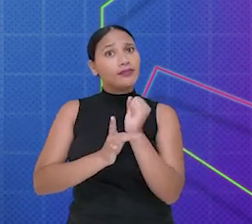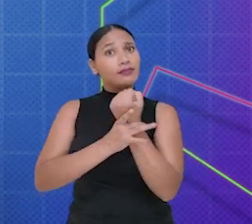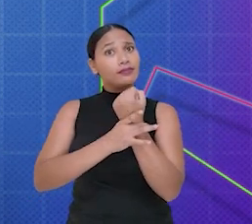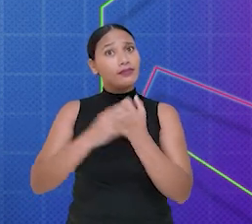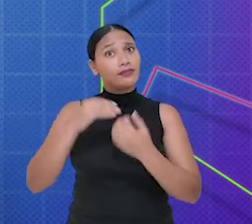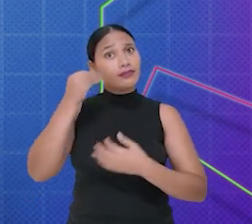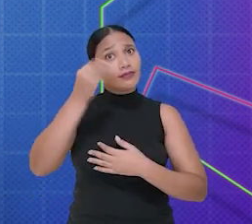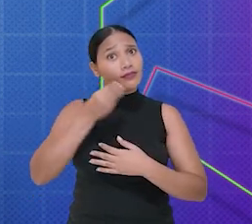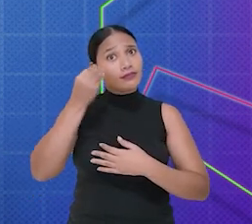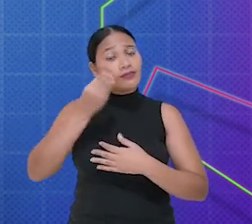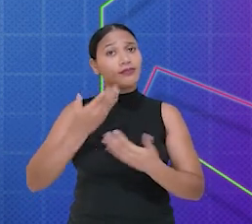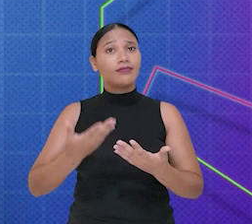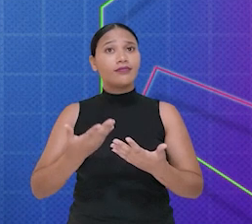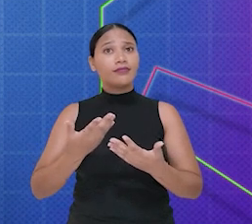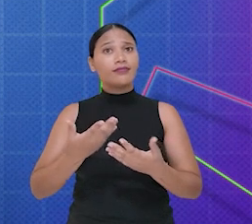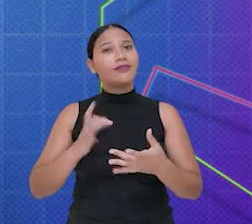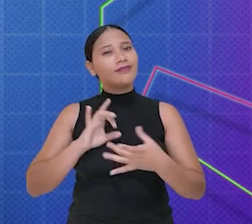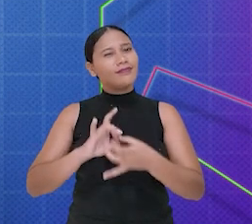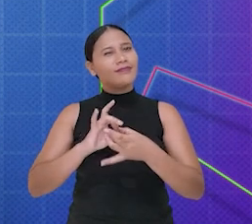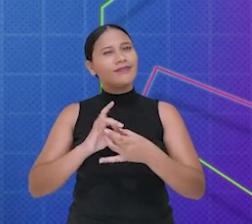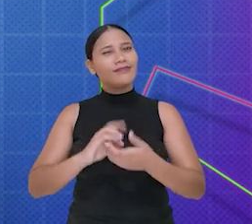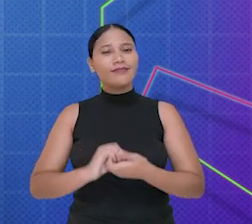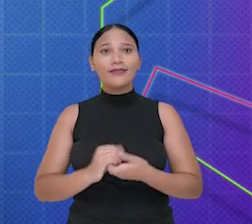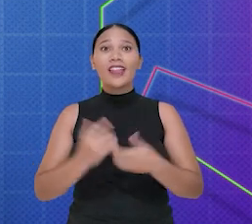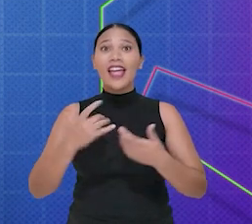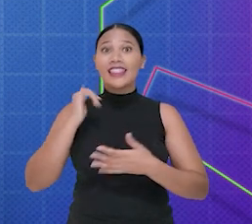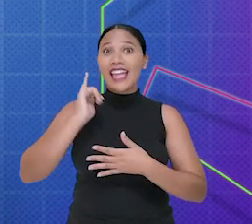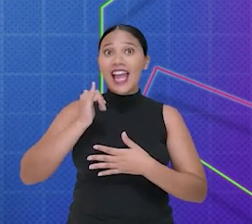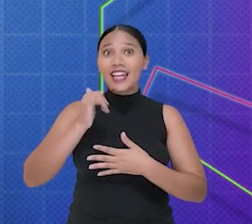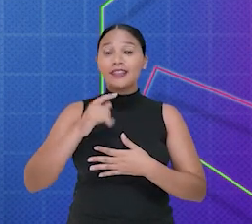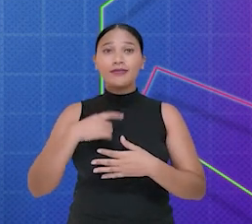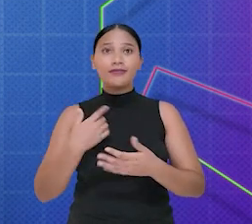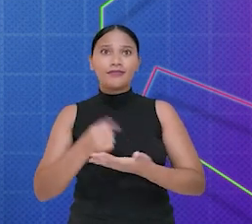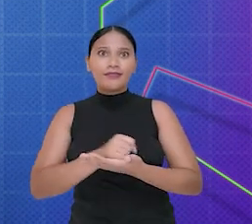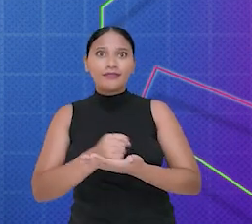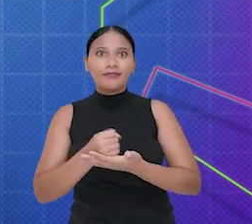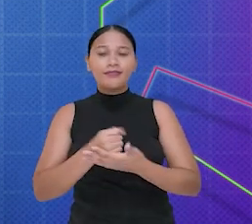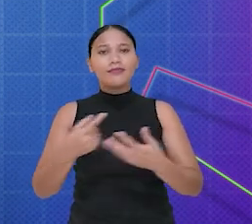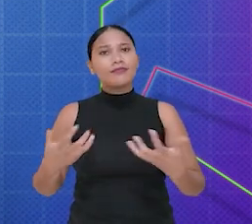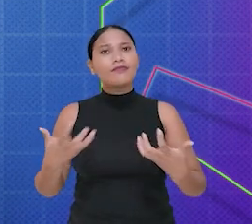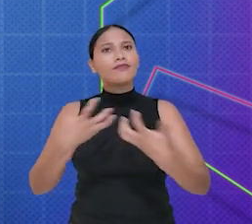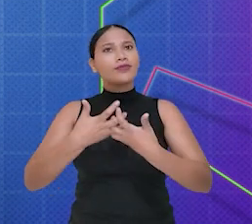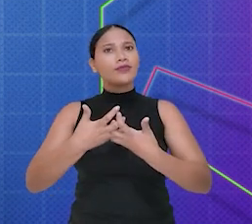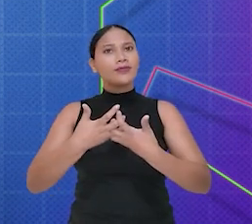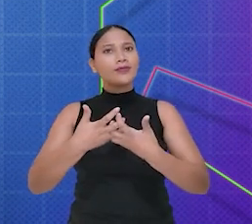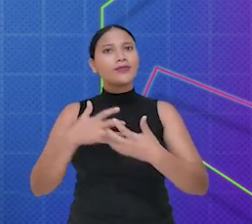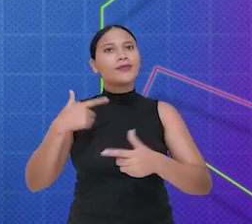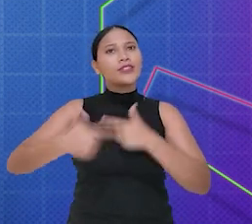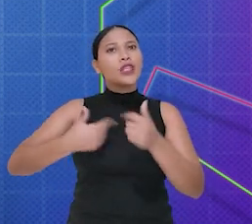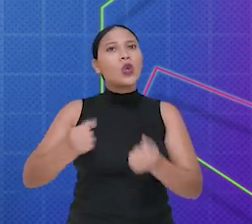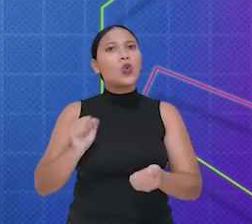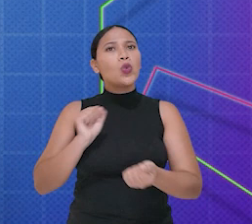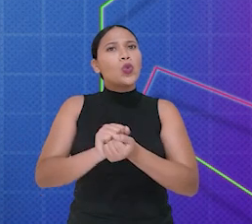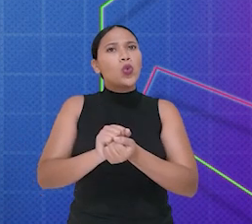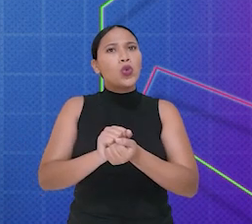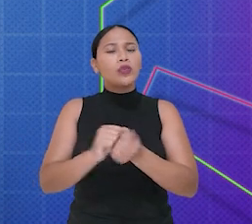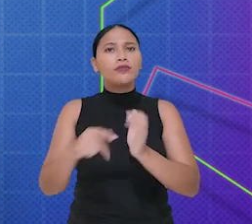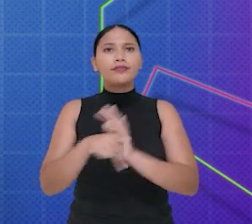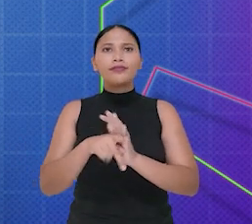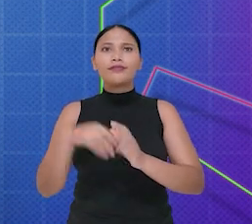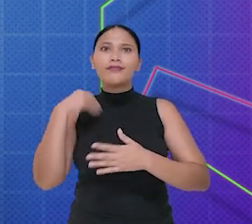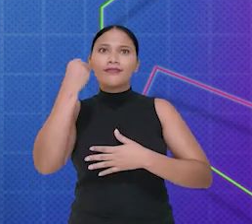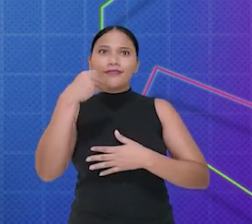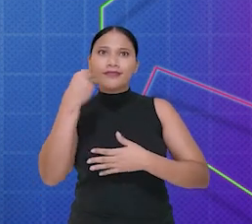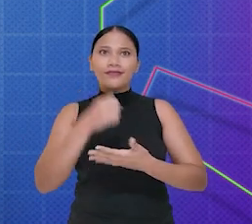para garantir uma experiência de jogo fluida e bem envolvente, onde a narrativa e a jogabilidade complementam-se e trabalham juntas para enriquecer